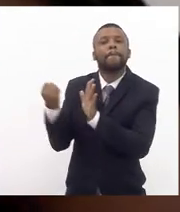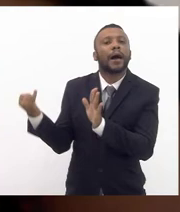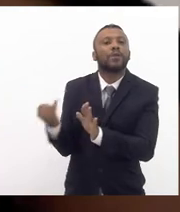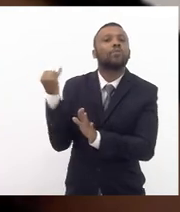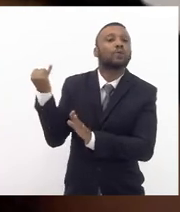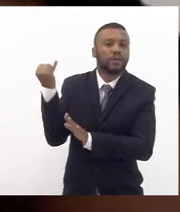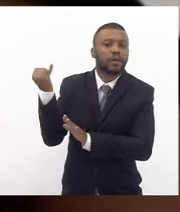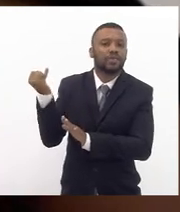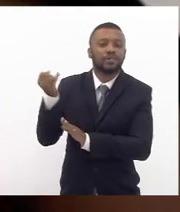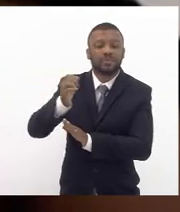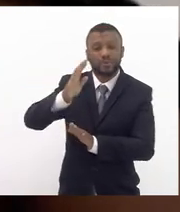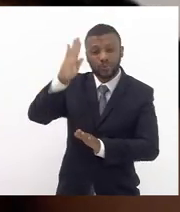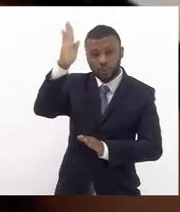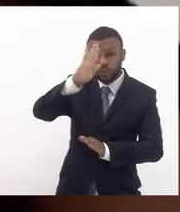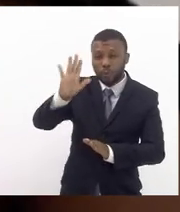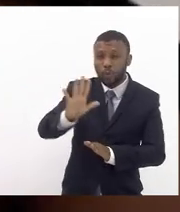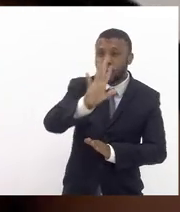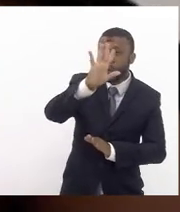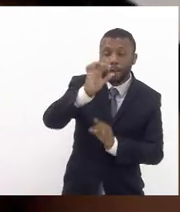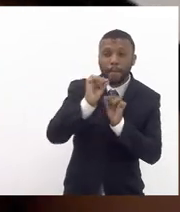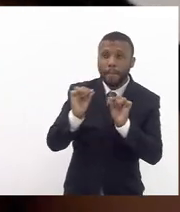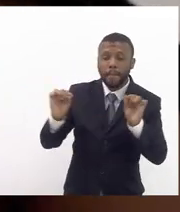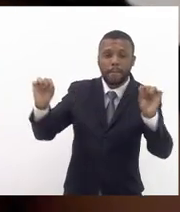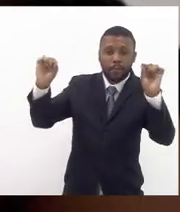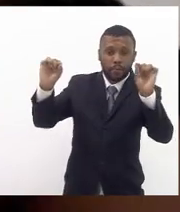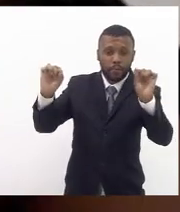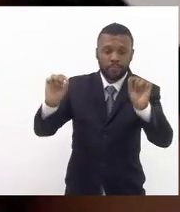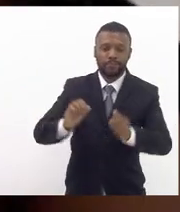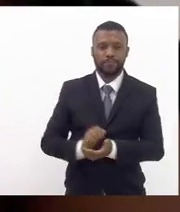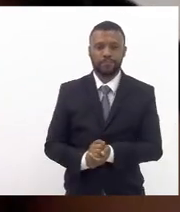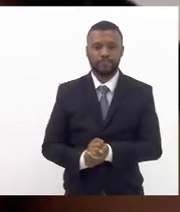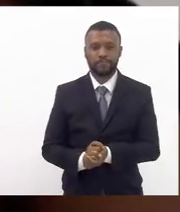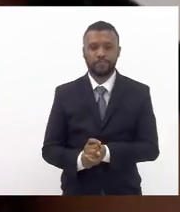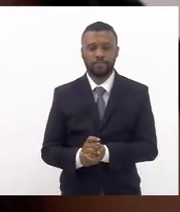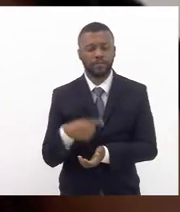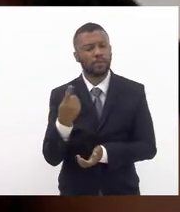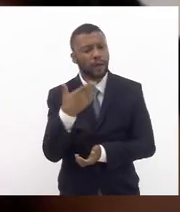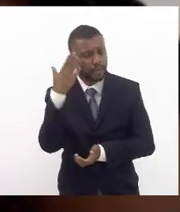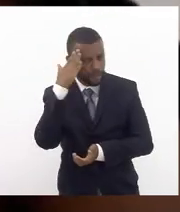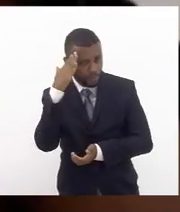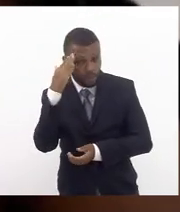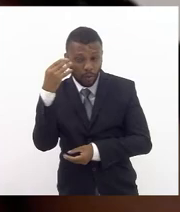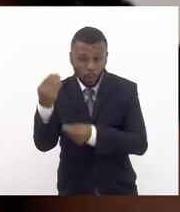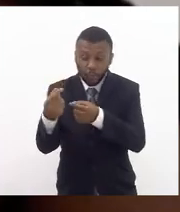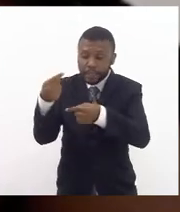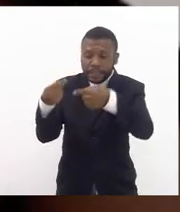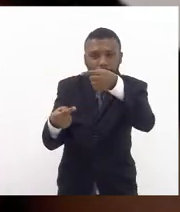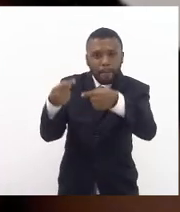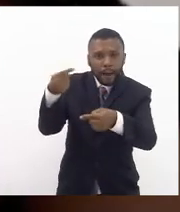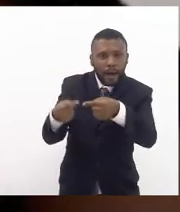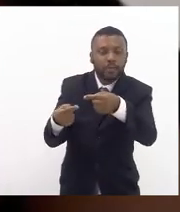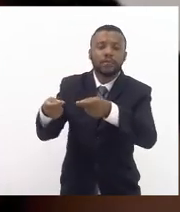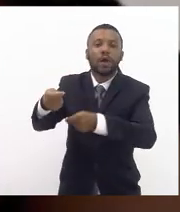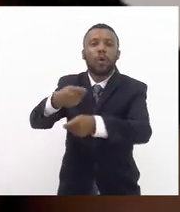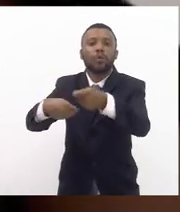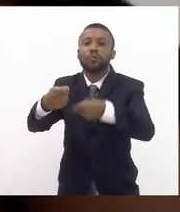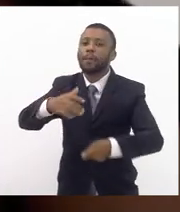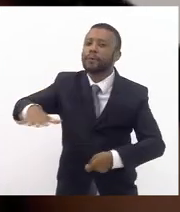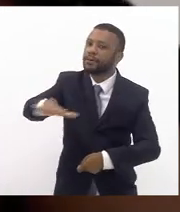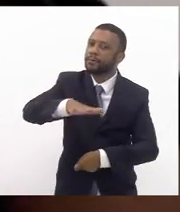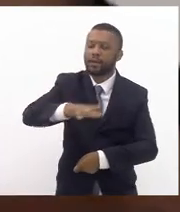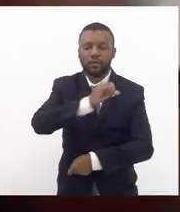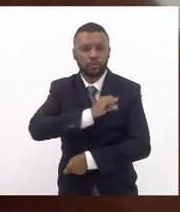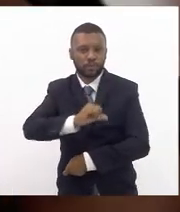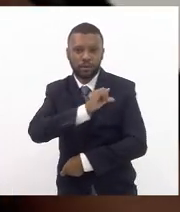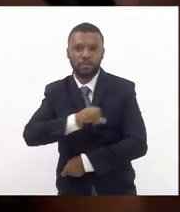E nós sabemos o quanto o debate econômico desse Estado ele é fundamental para que a gente